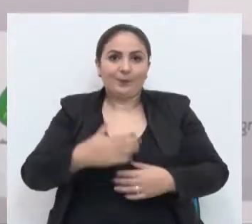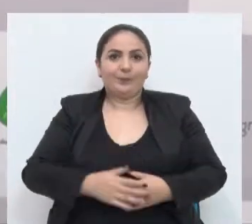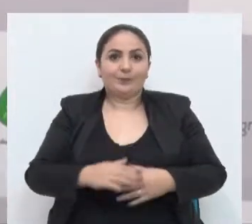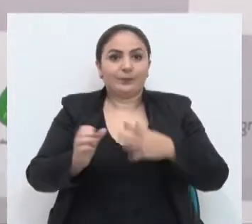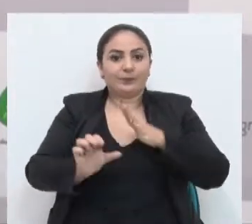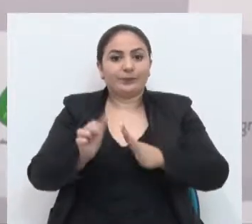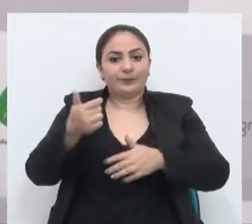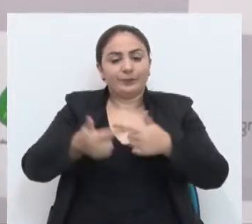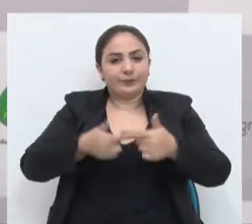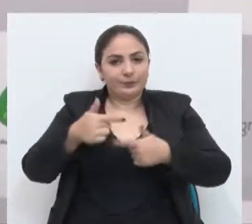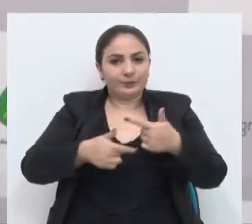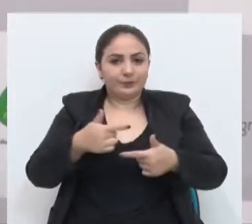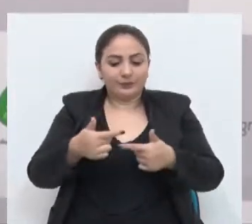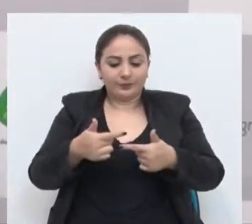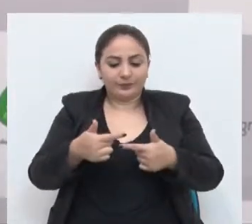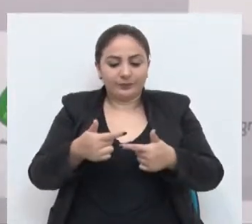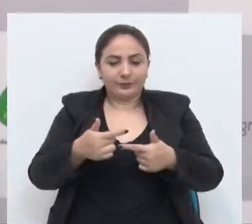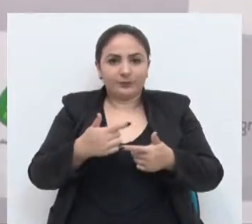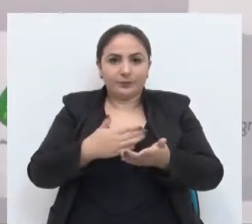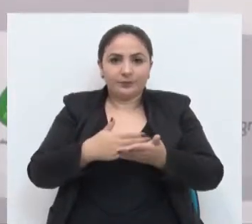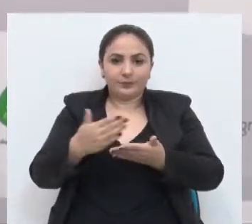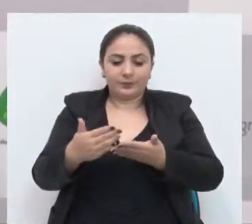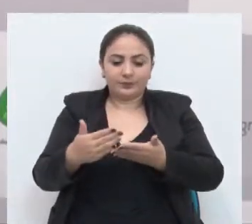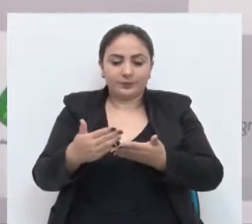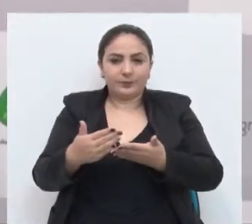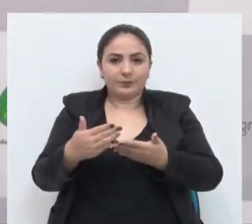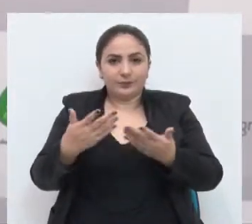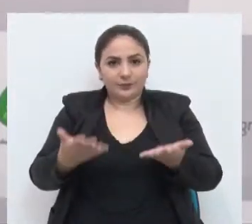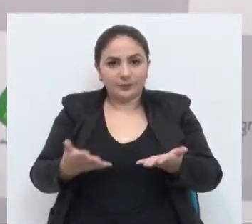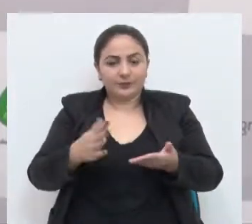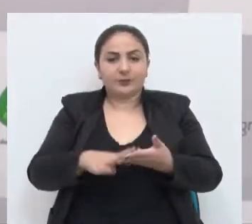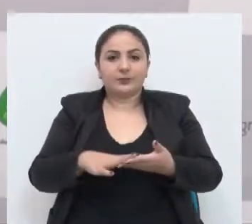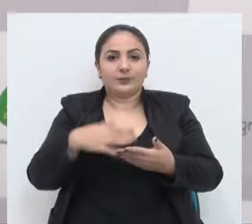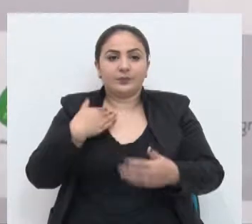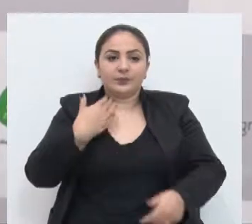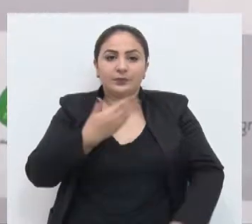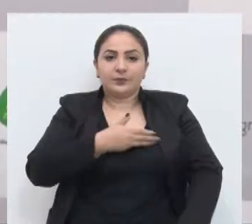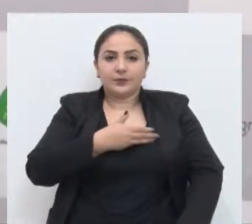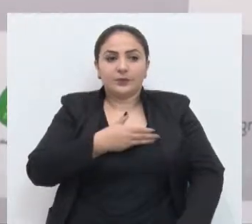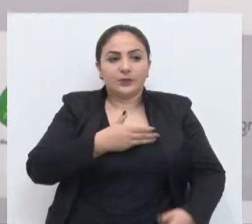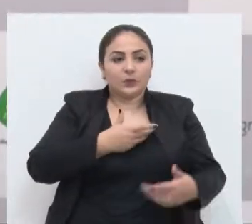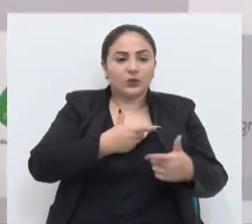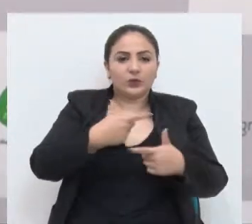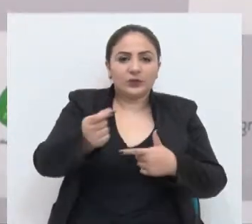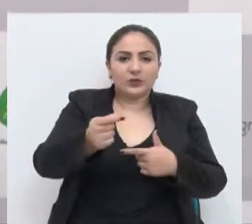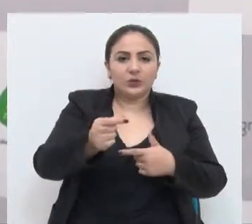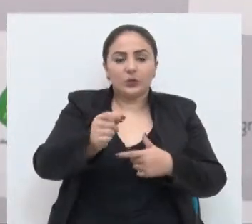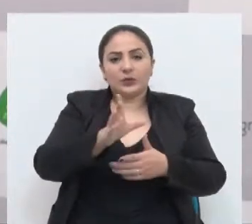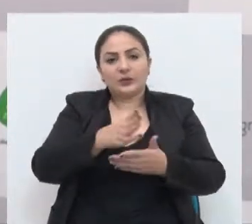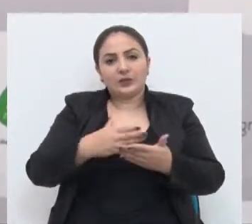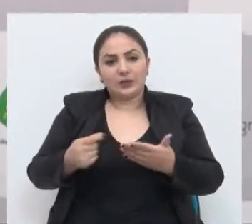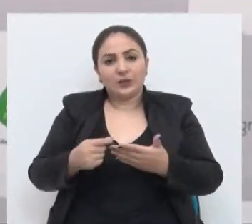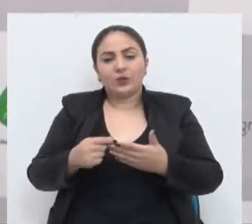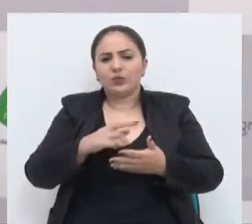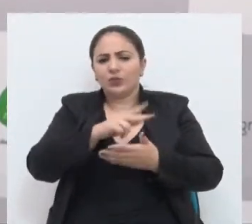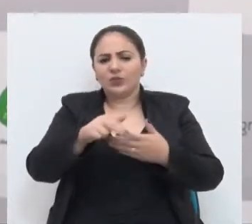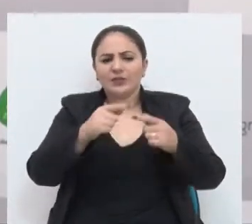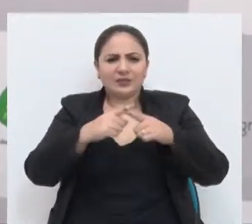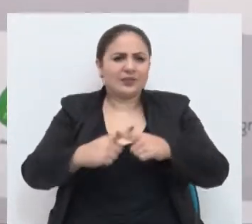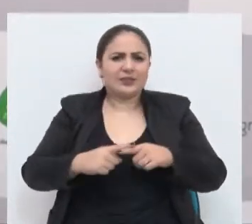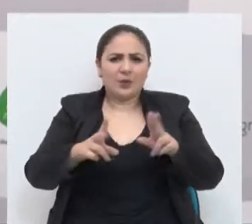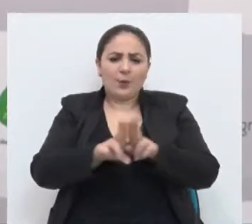foi o primeiro trabalho. Simultaneamente a isso, a gente entrou e saiu várias vezes da